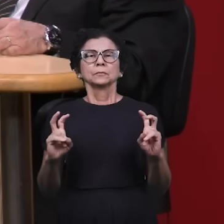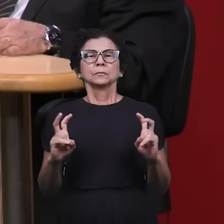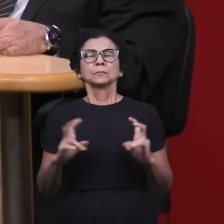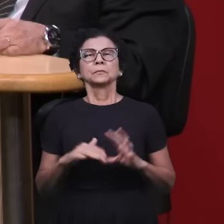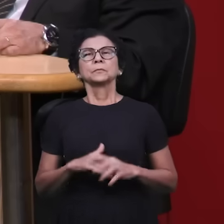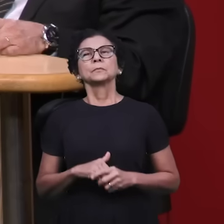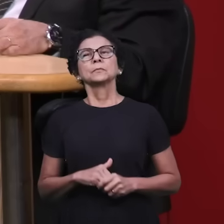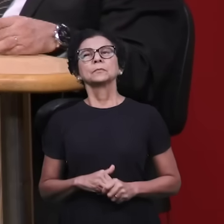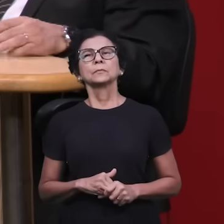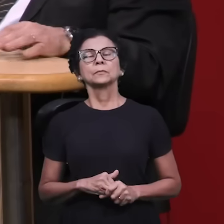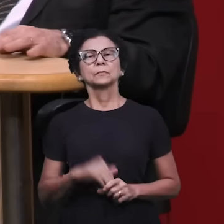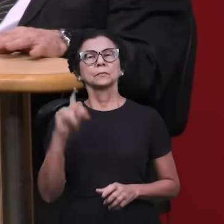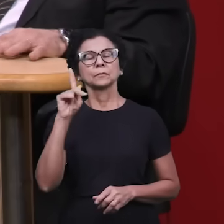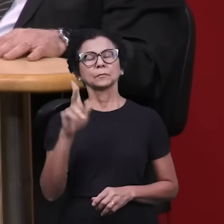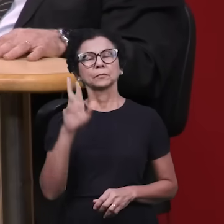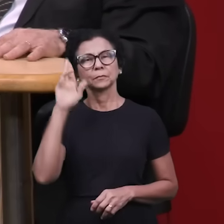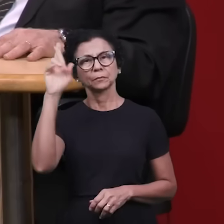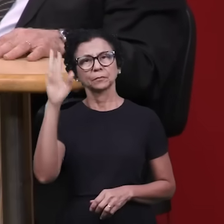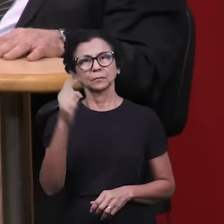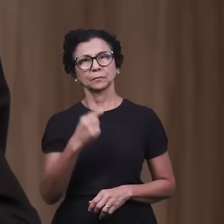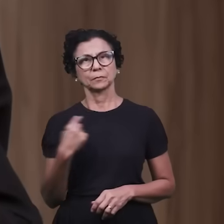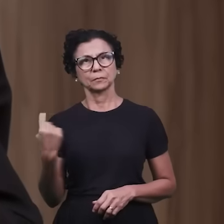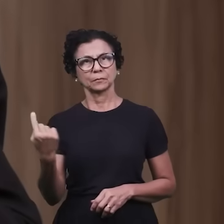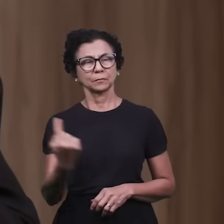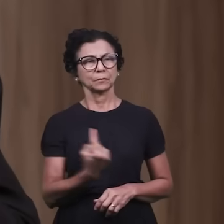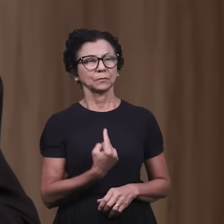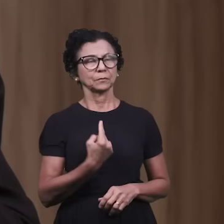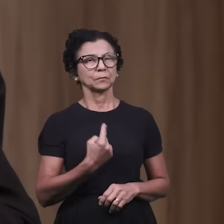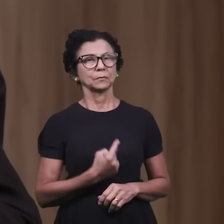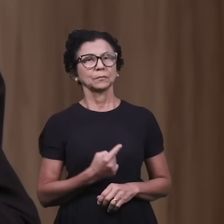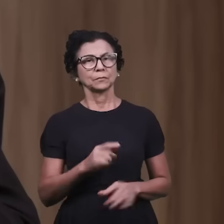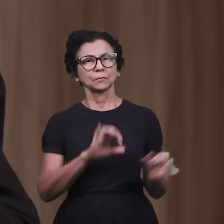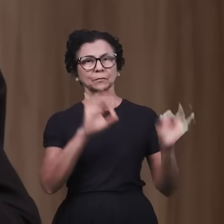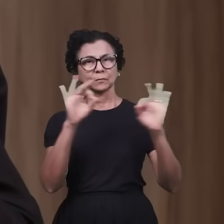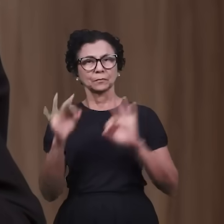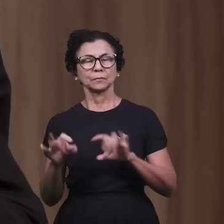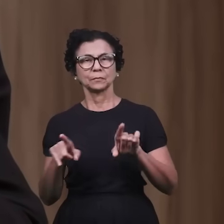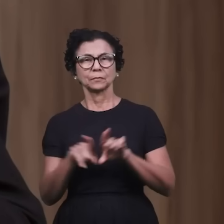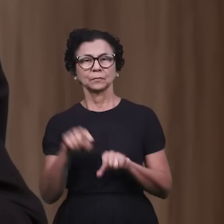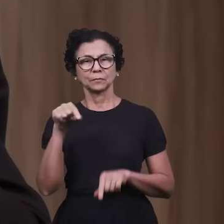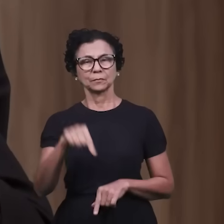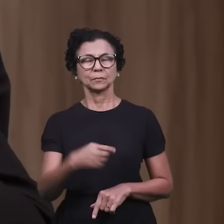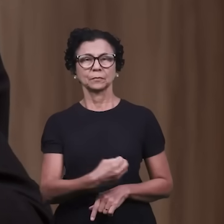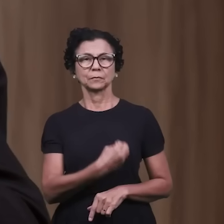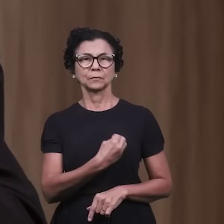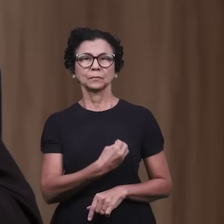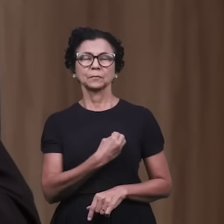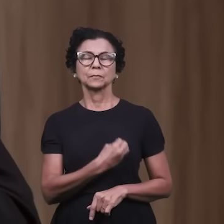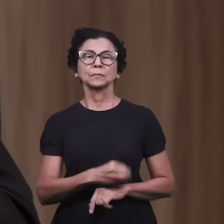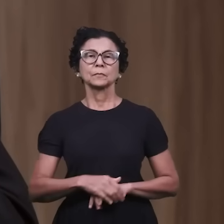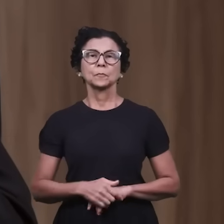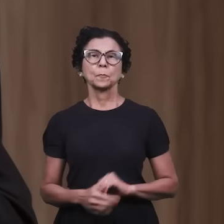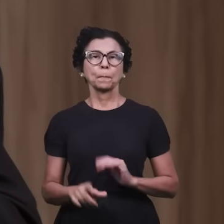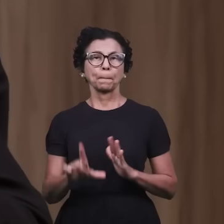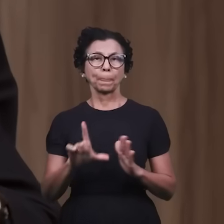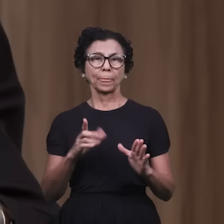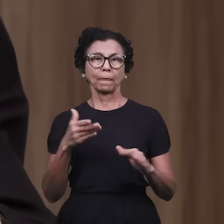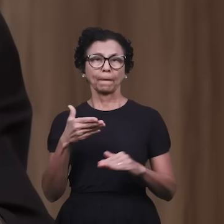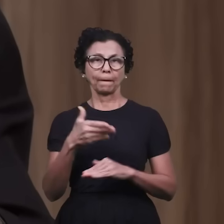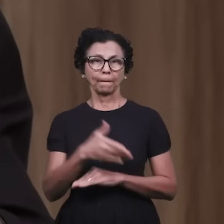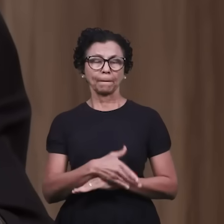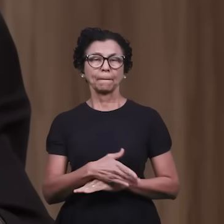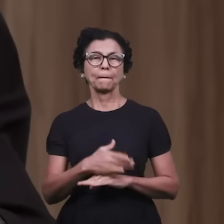aqui. Pai Senhor a todos, Pai Senhor a todos da mesa. Assim, antes de entrar